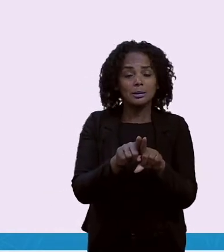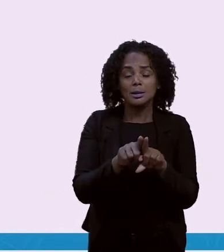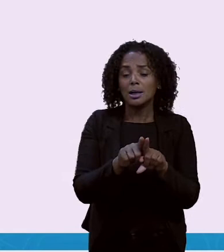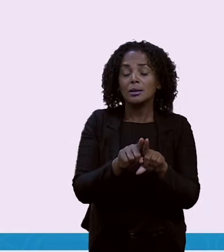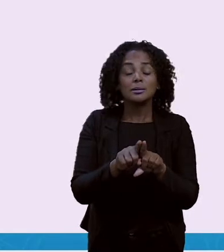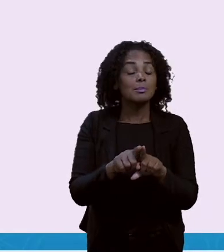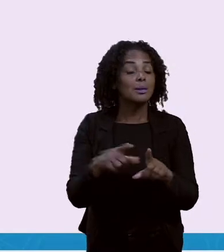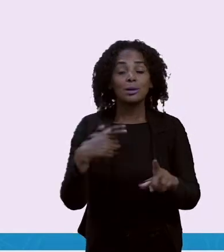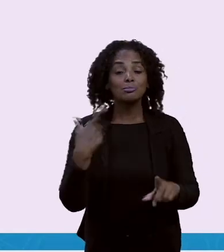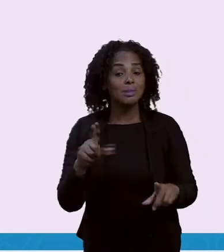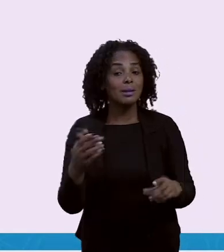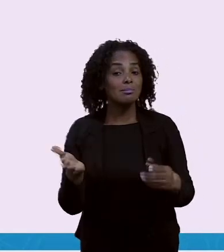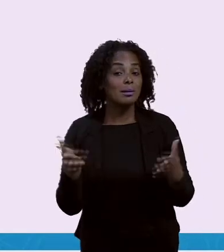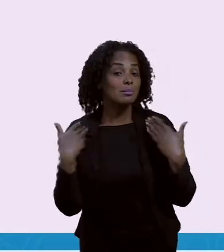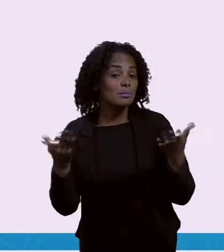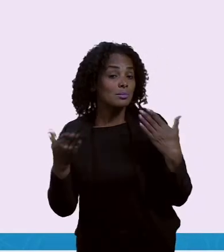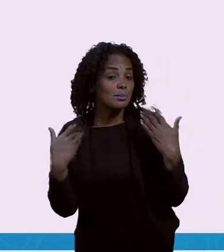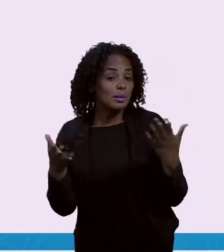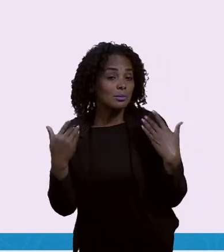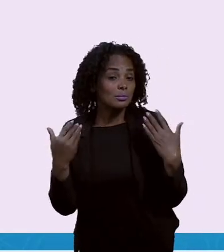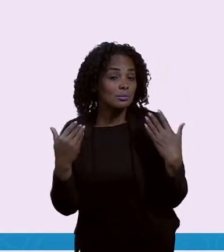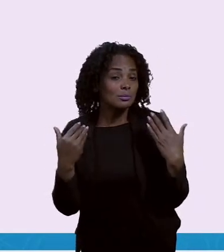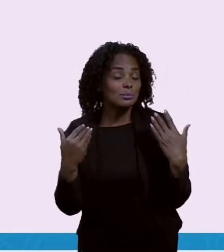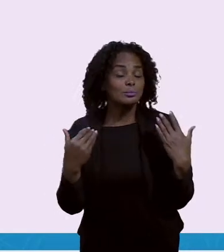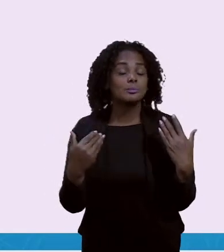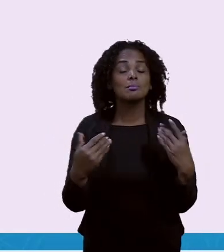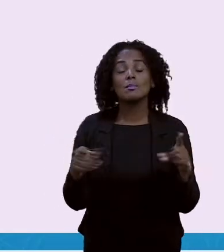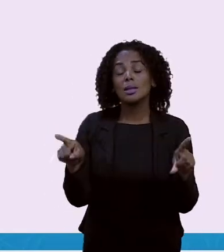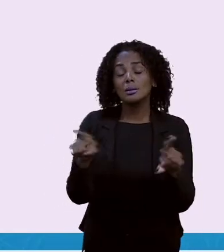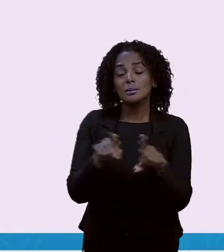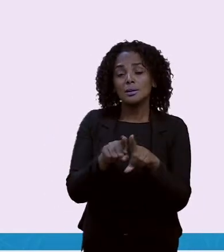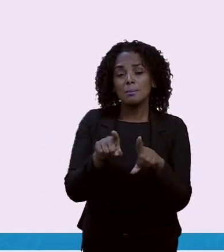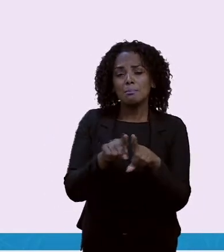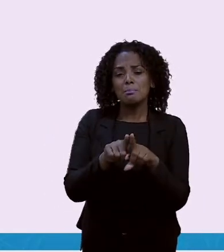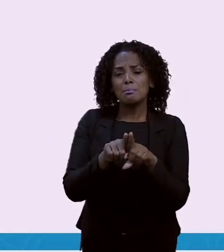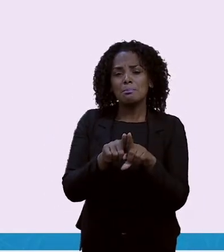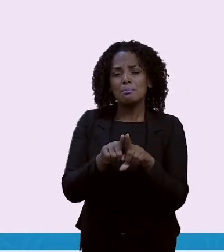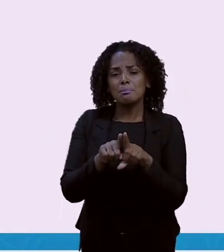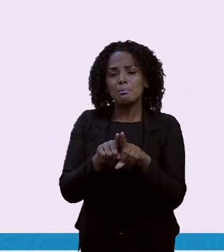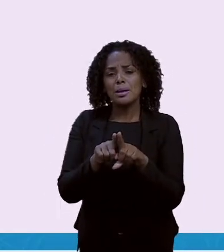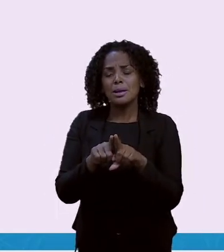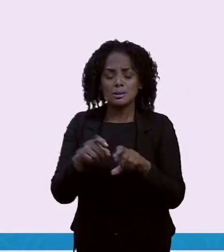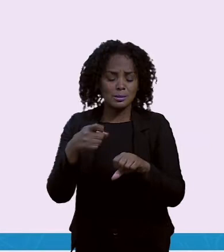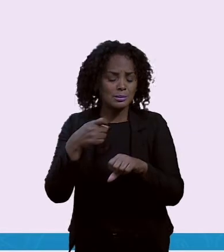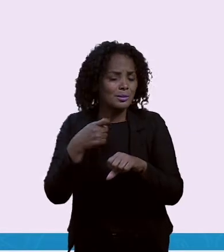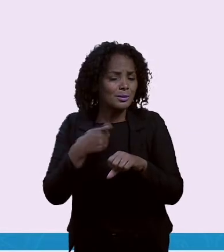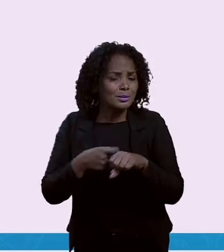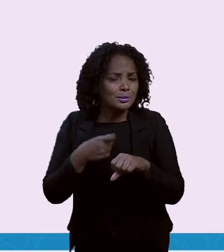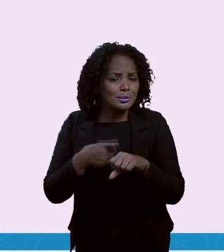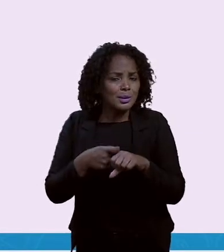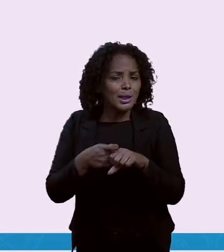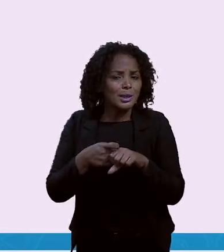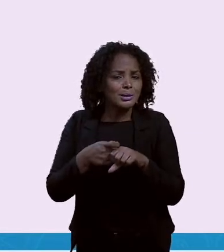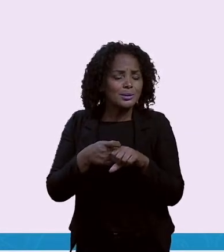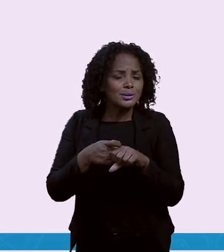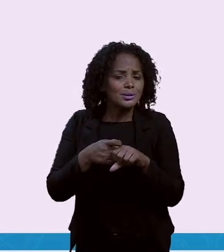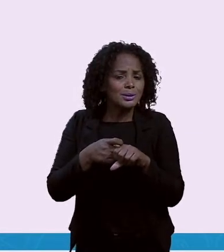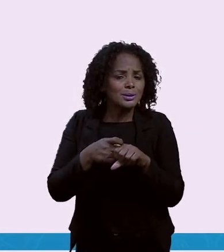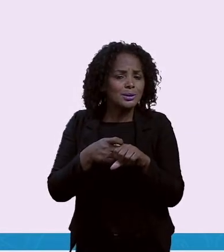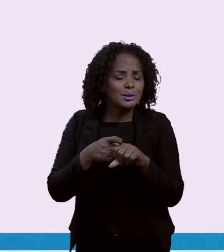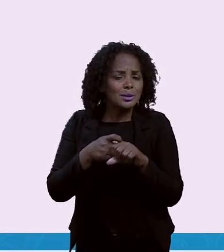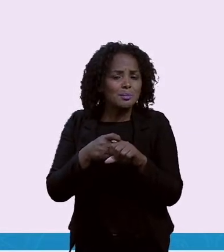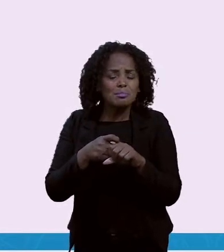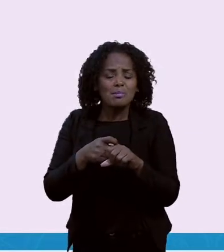conduz calor. E ele também é resistente à corrosão, não só à corrosão